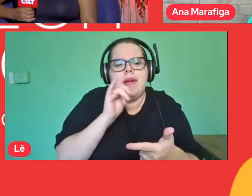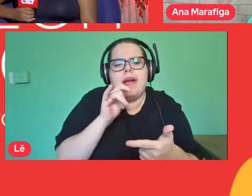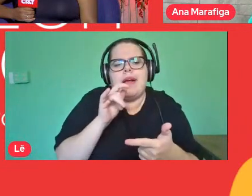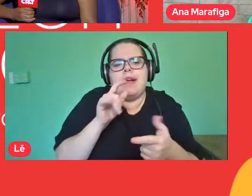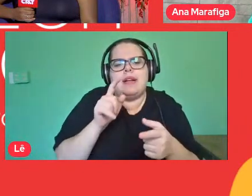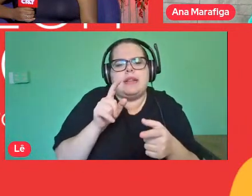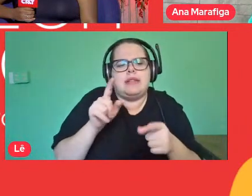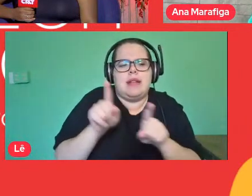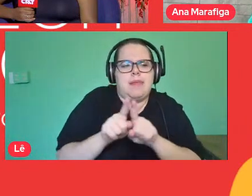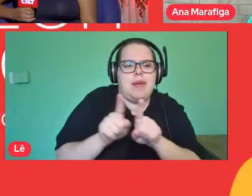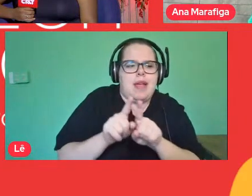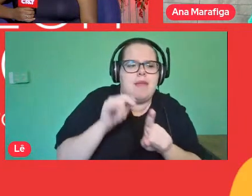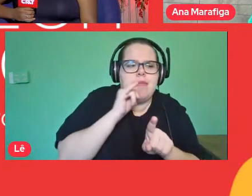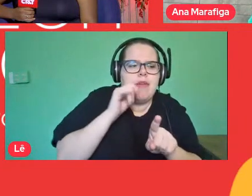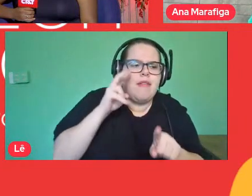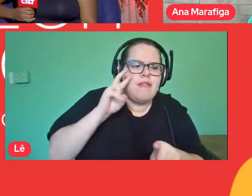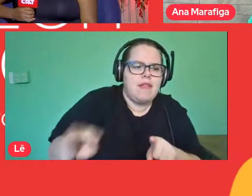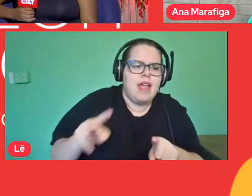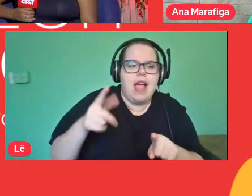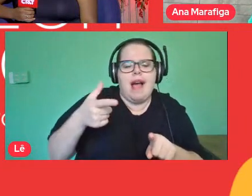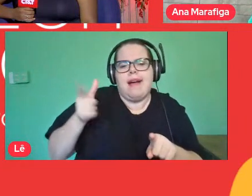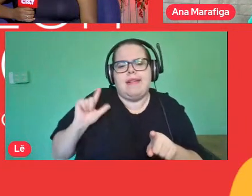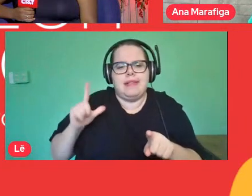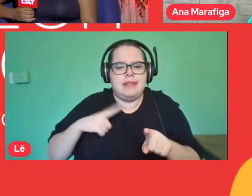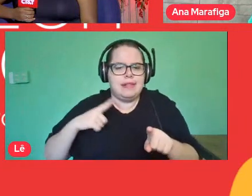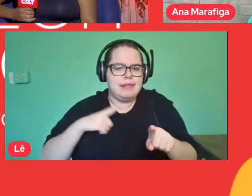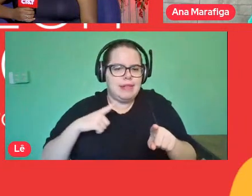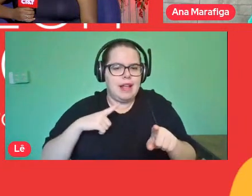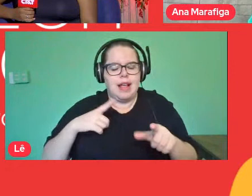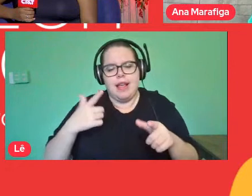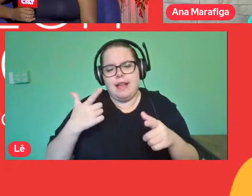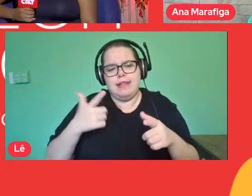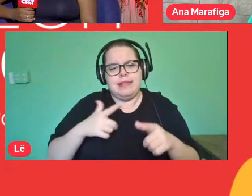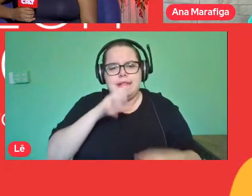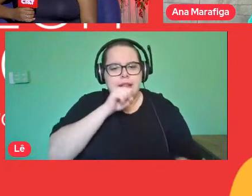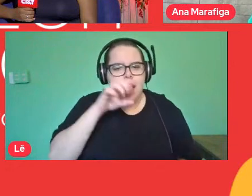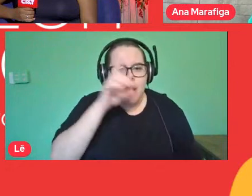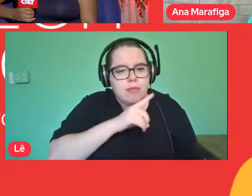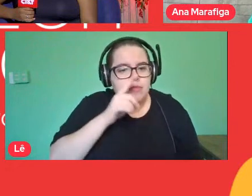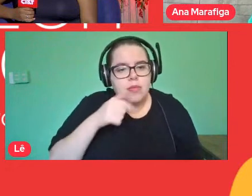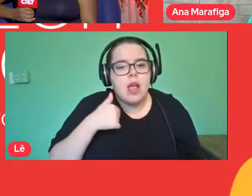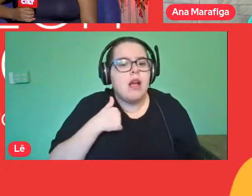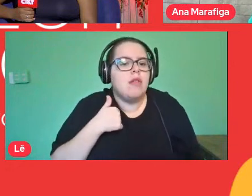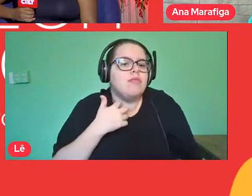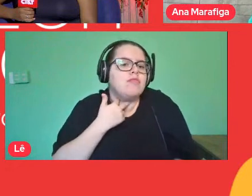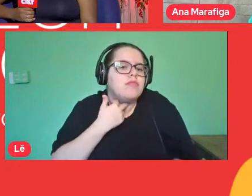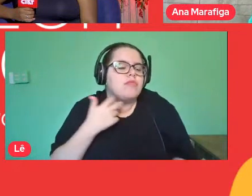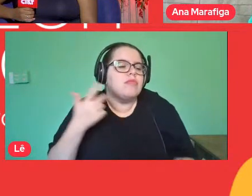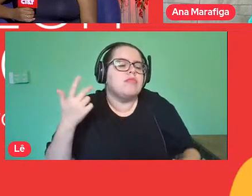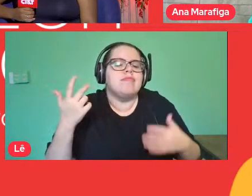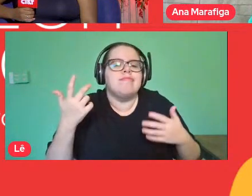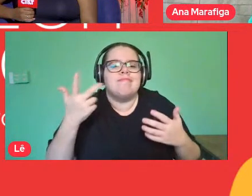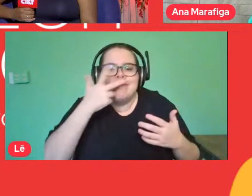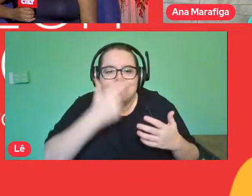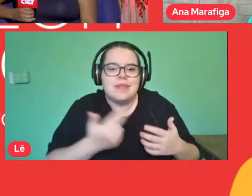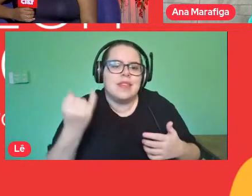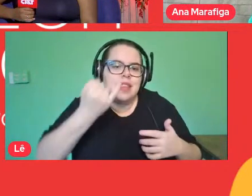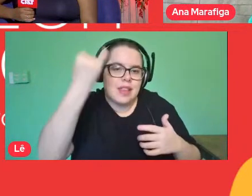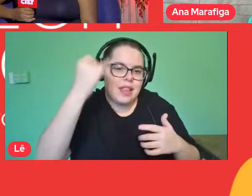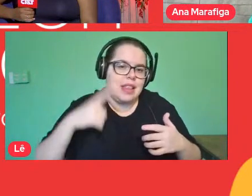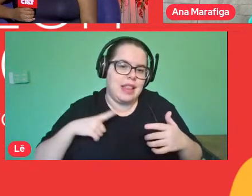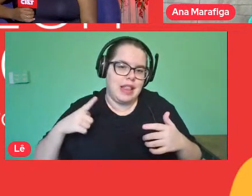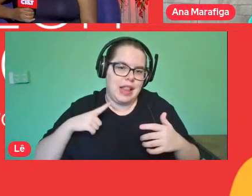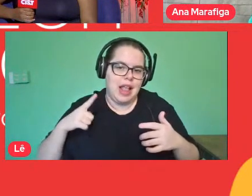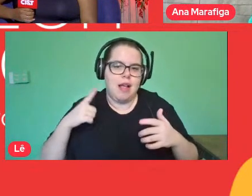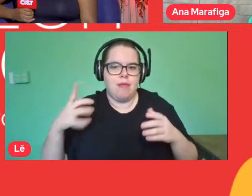horas que, né, antes, que às vezes eu deixava no final de semana ou além, porque eu não podia mesmo, tinha outra prioridade ali muito mais importante na minha vida, que